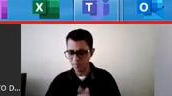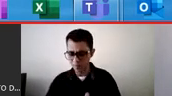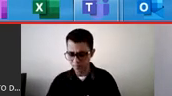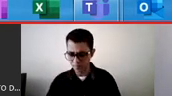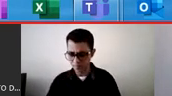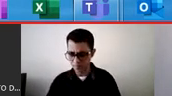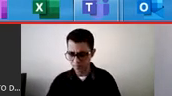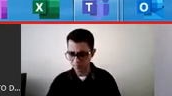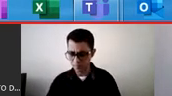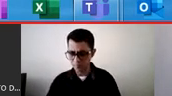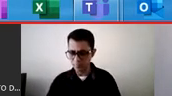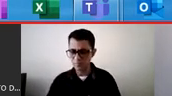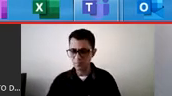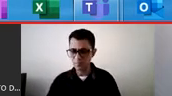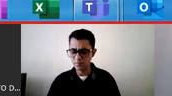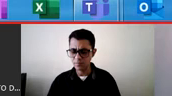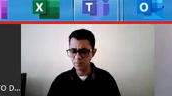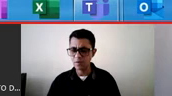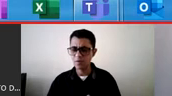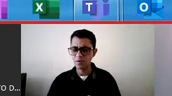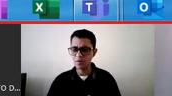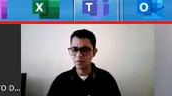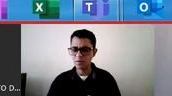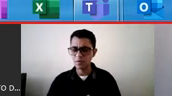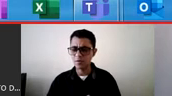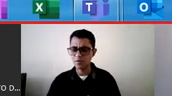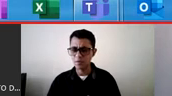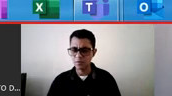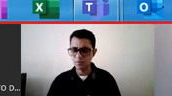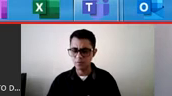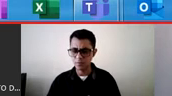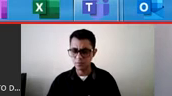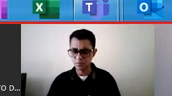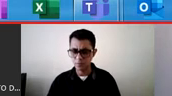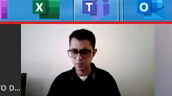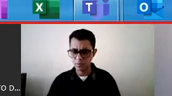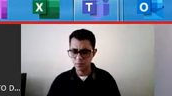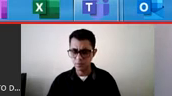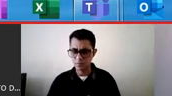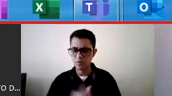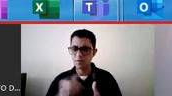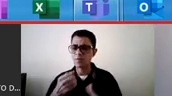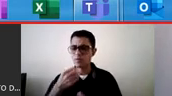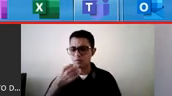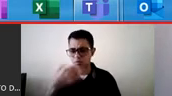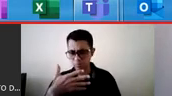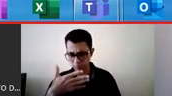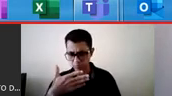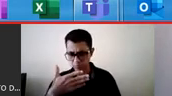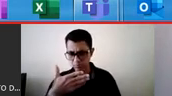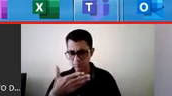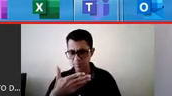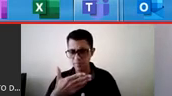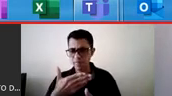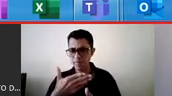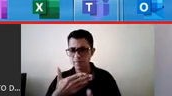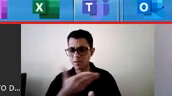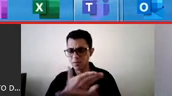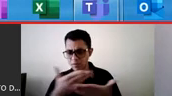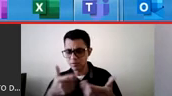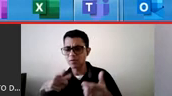essa sobrevivência de uma maneira mais saudável, né? Sim. Então, foi muito bom, realmente, como você falou, a gente